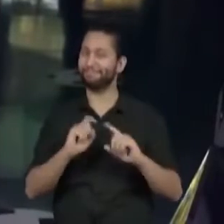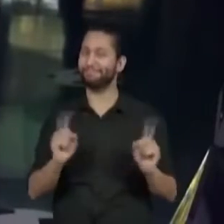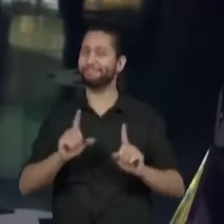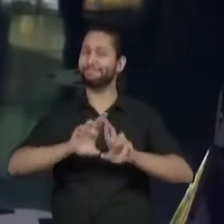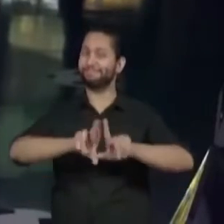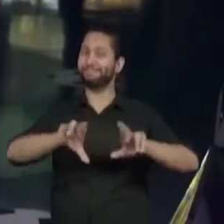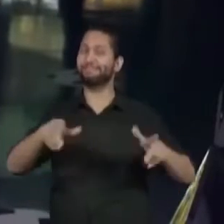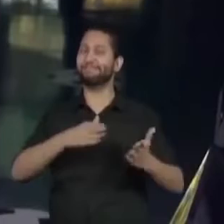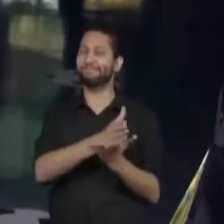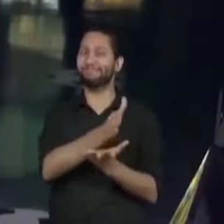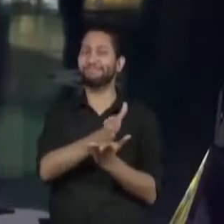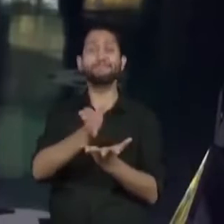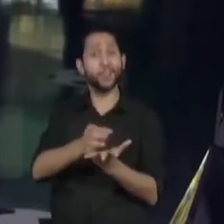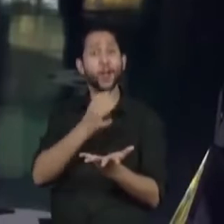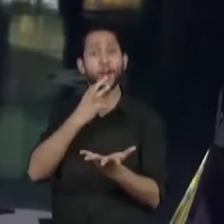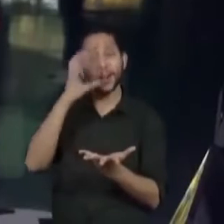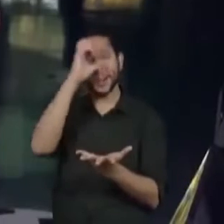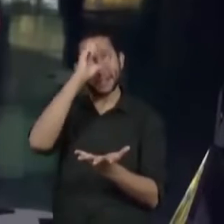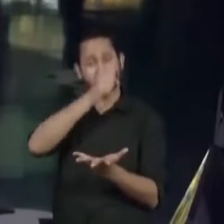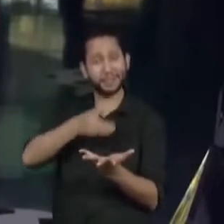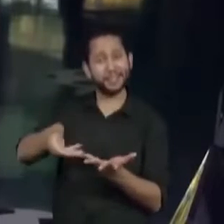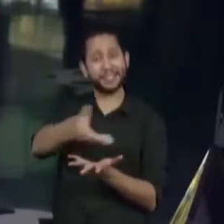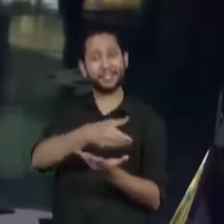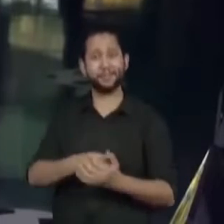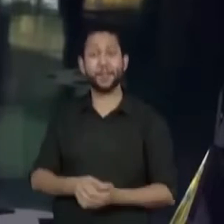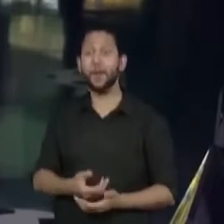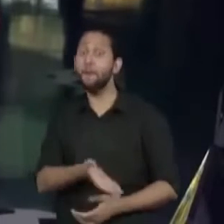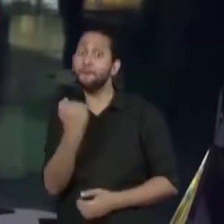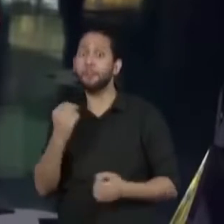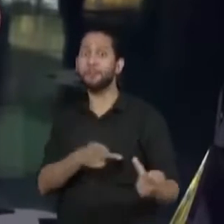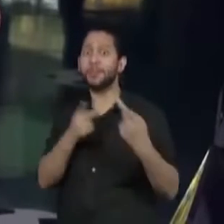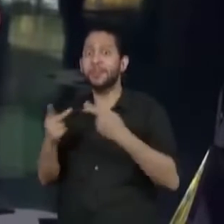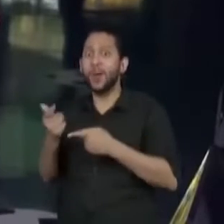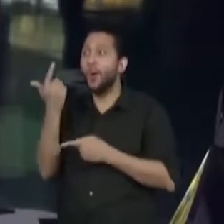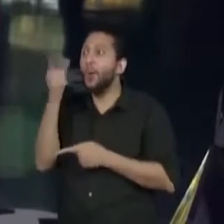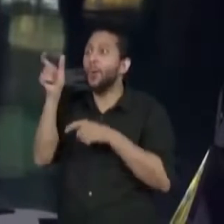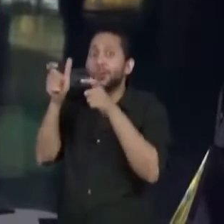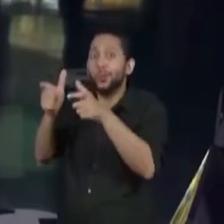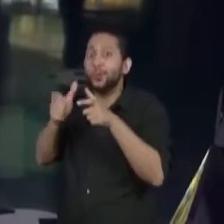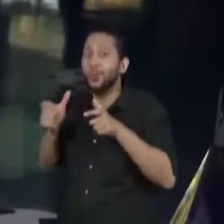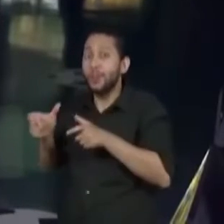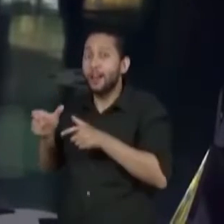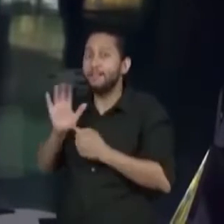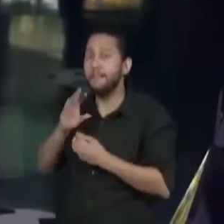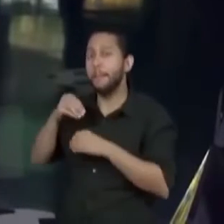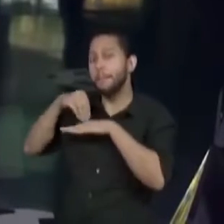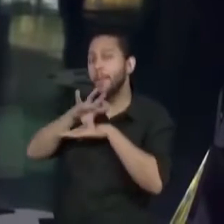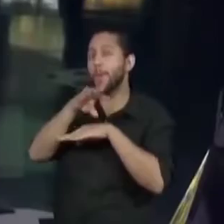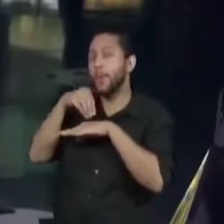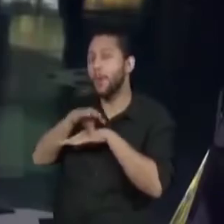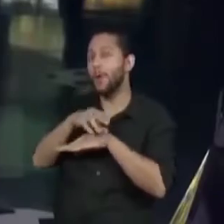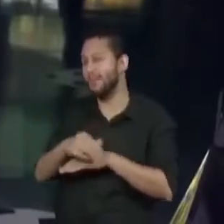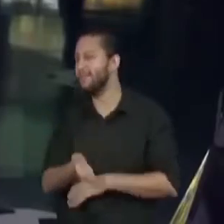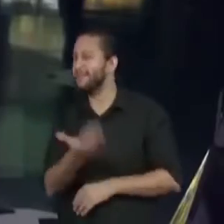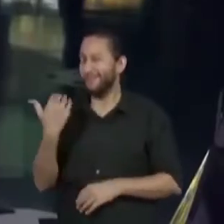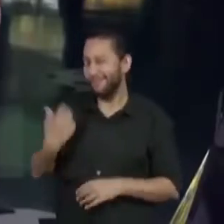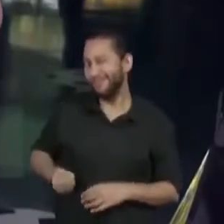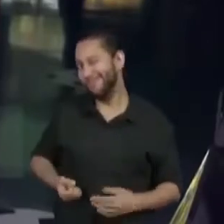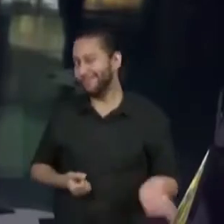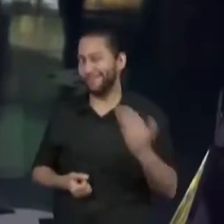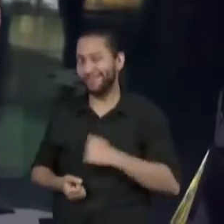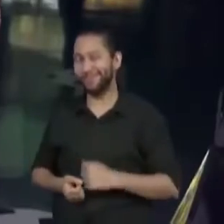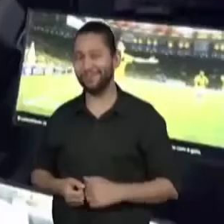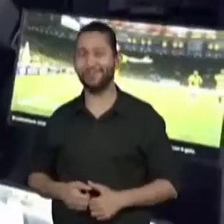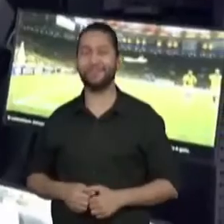a conhecerem um pouquinho desse espaço. Nós vamos visitar daqui e vocês vão conhecendo aí com a gente. Bora lá com a gente? Vamos lá,